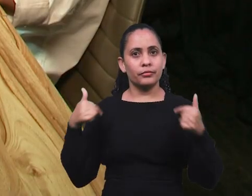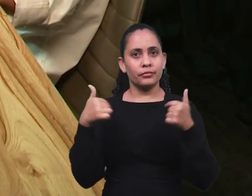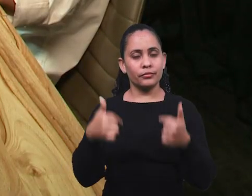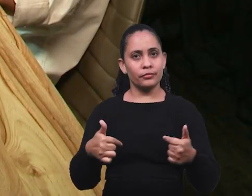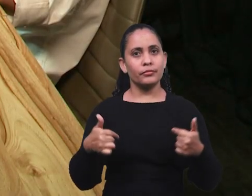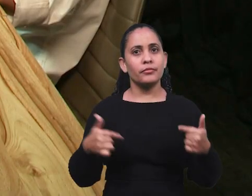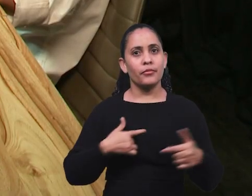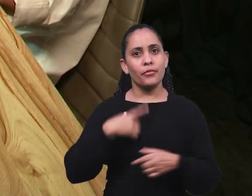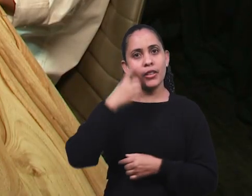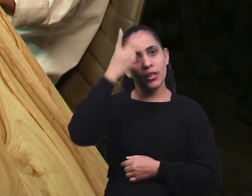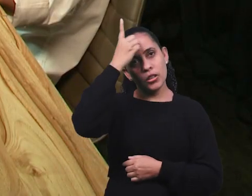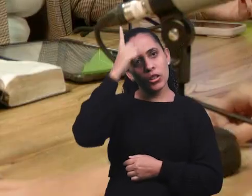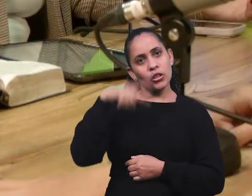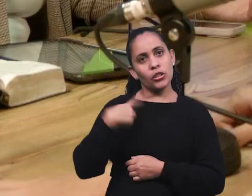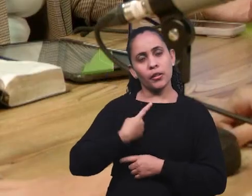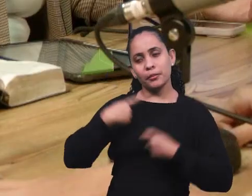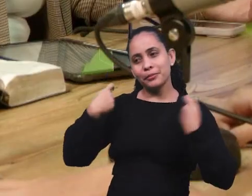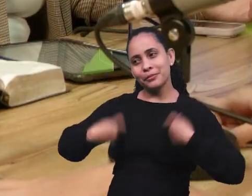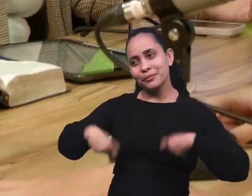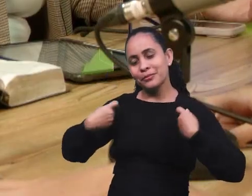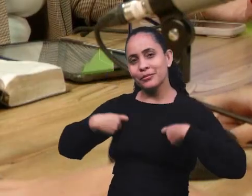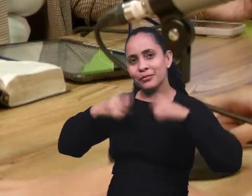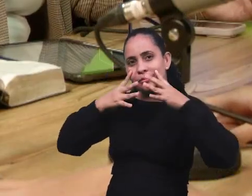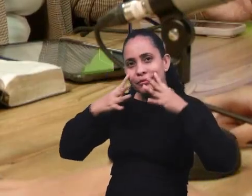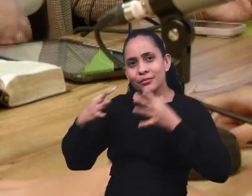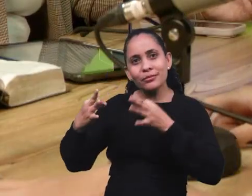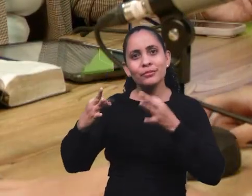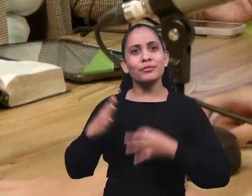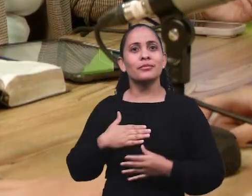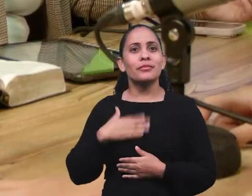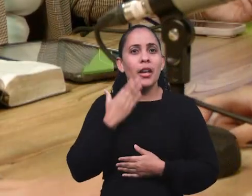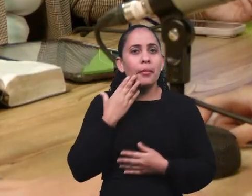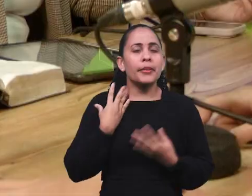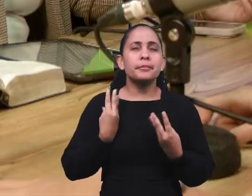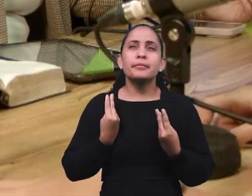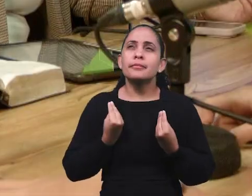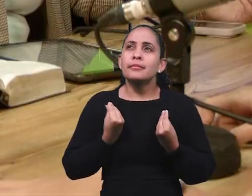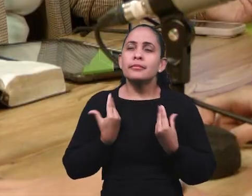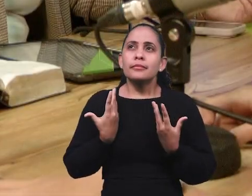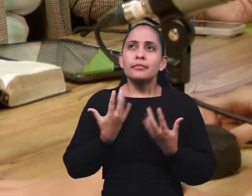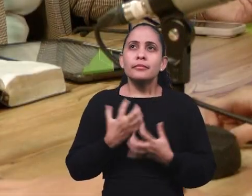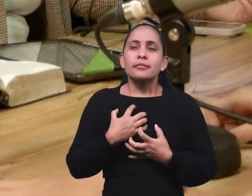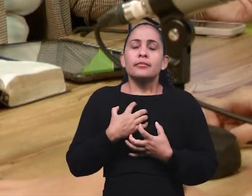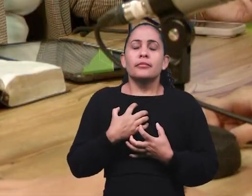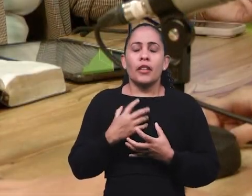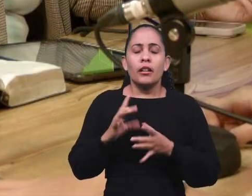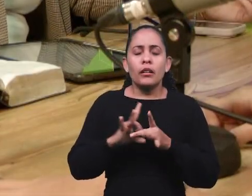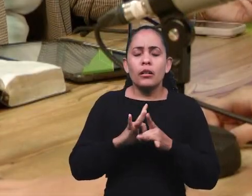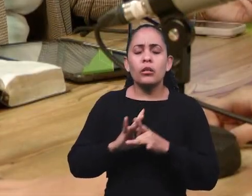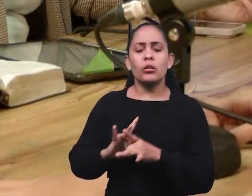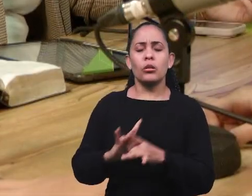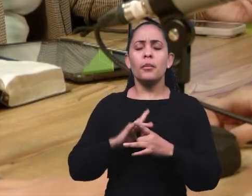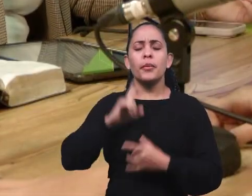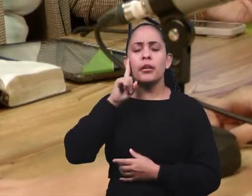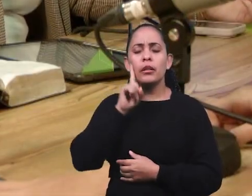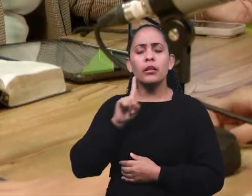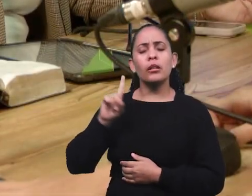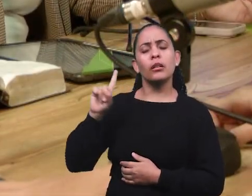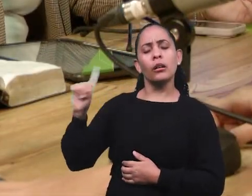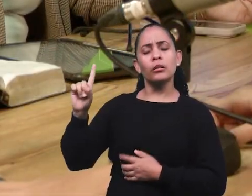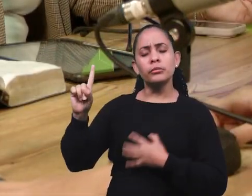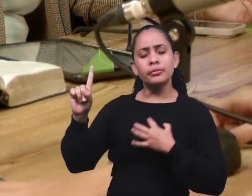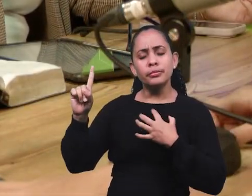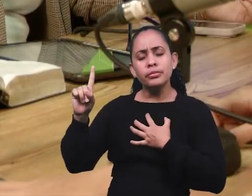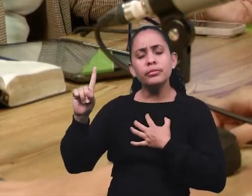dons espirituais, nós precisamos estar atentos. Sabe, sensíveis, sabe, ter reverência, estar presente realmente